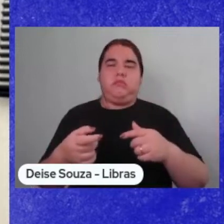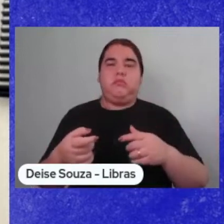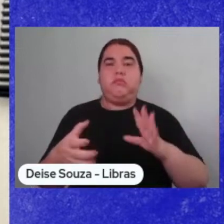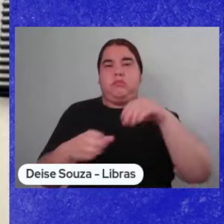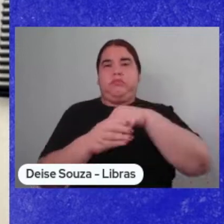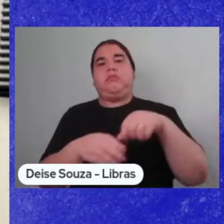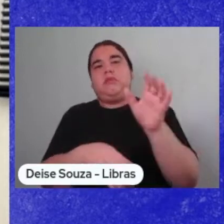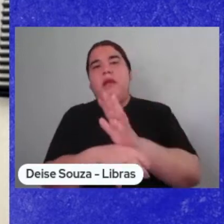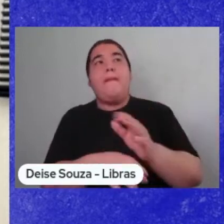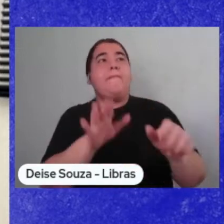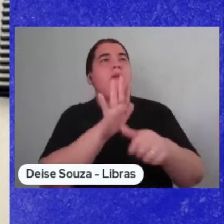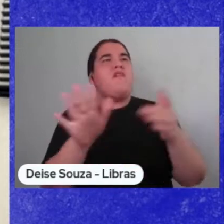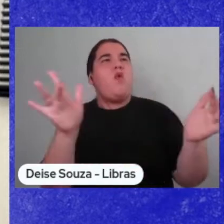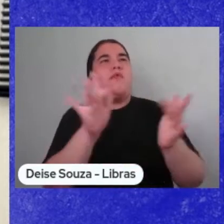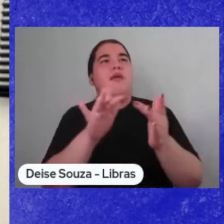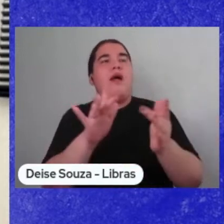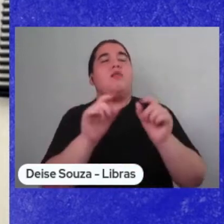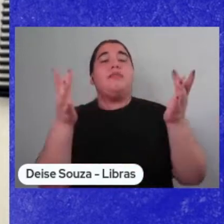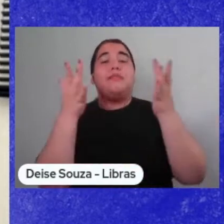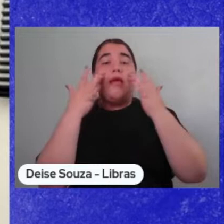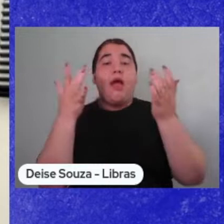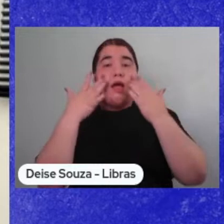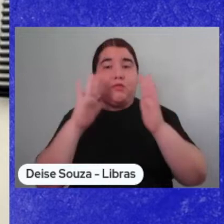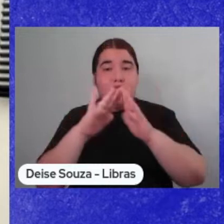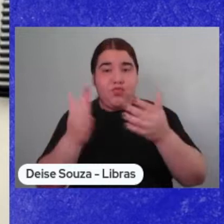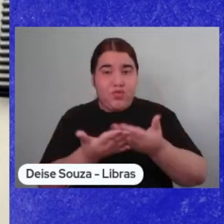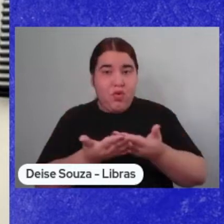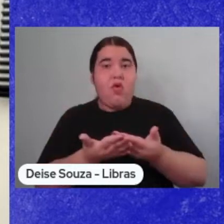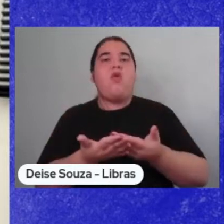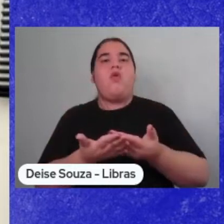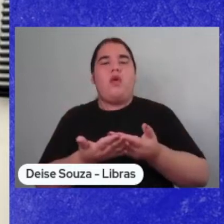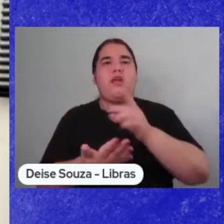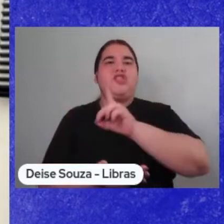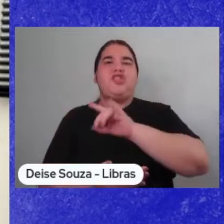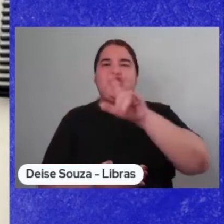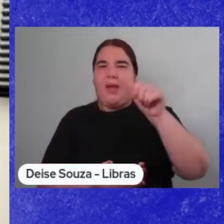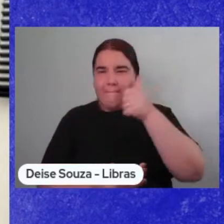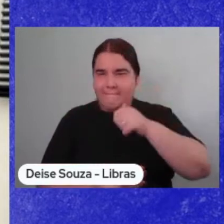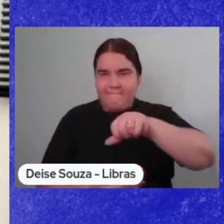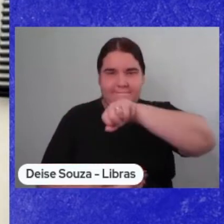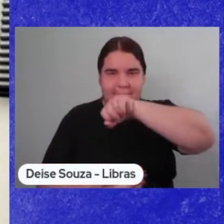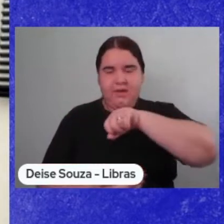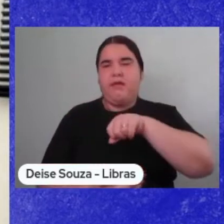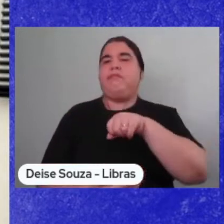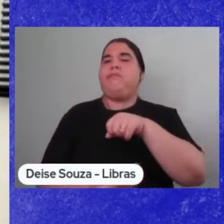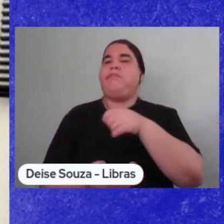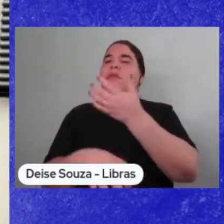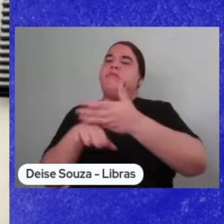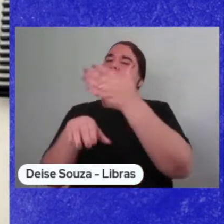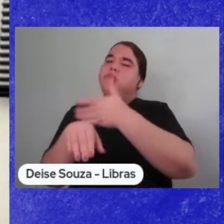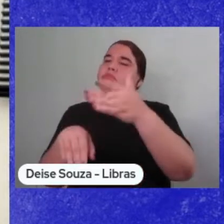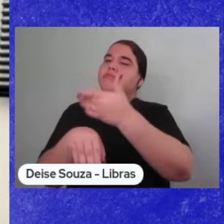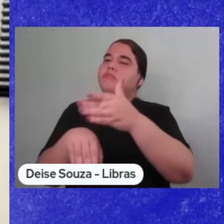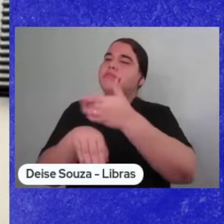tive contato com isso foi numa peça de teatro no colégio que a gente estava fazendo para o Dia das Mães, e aí quando a gente começou a ensaiar a